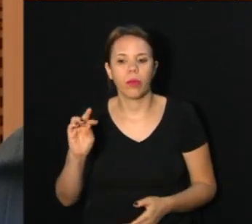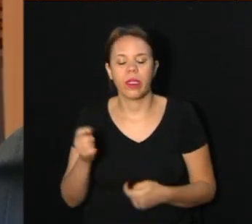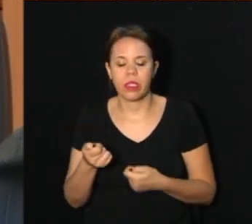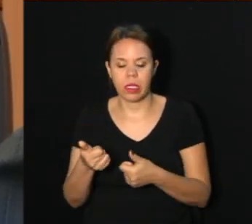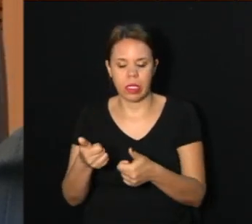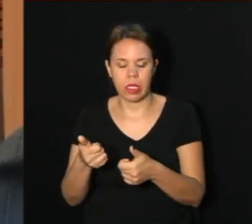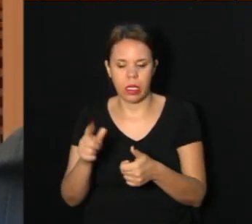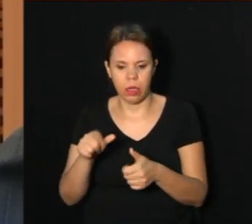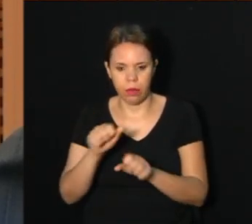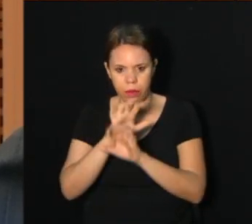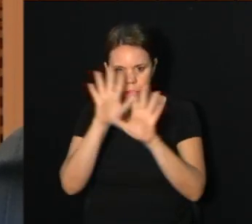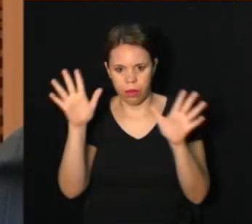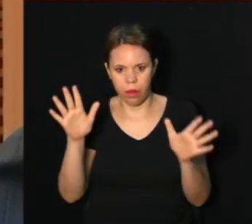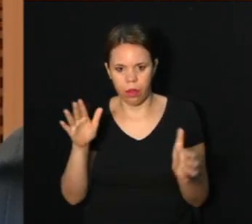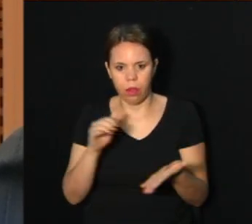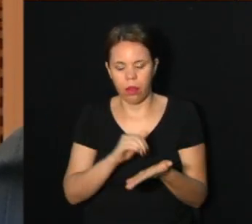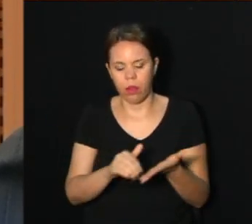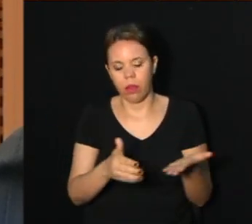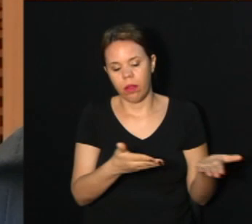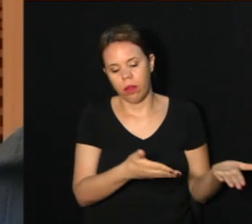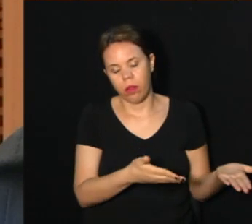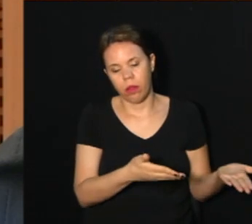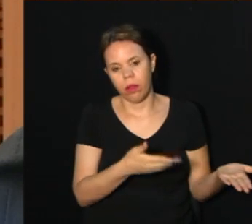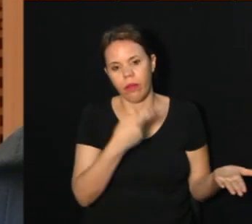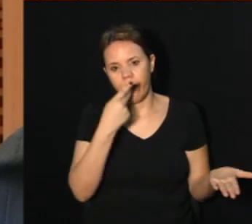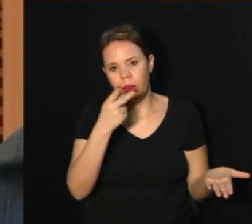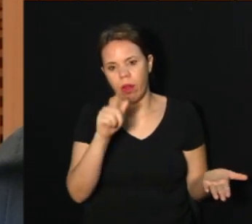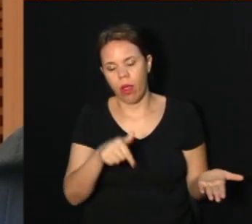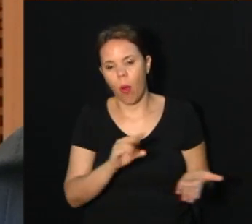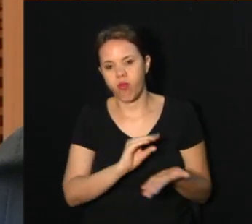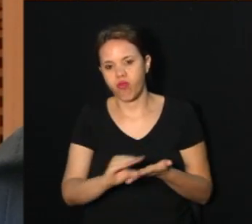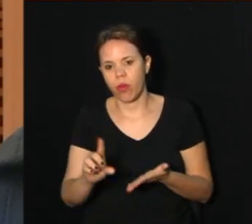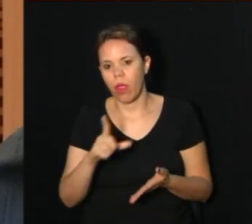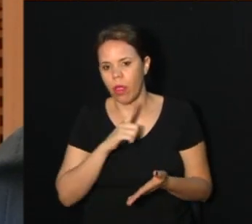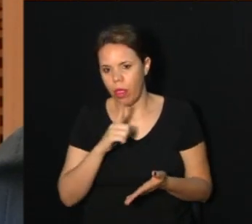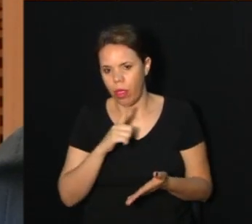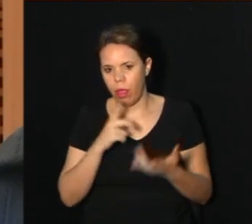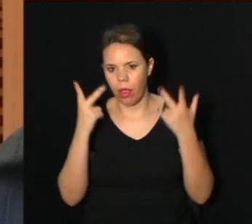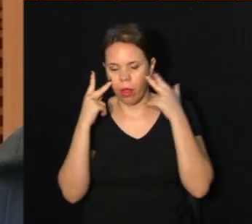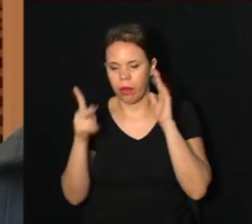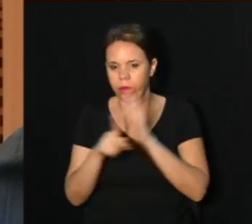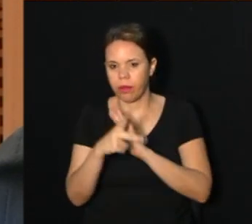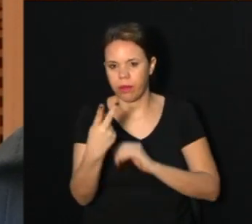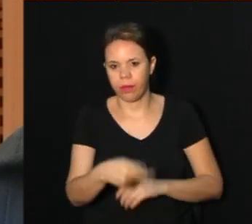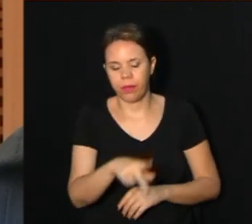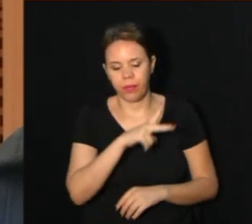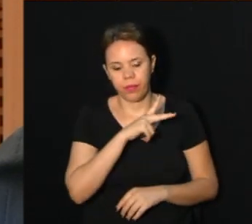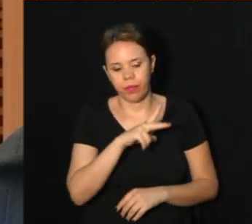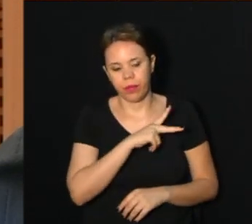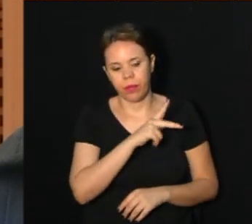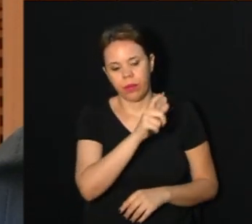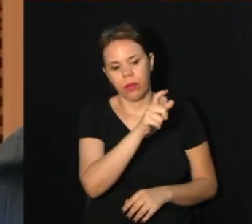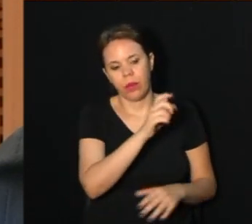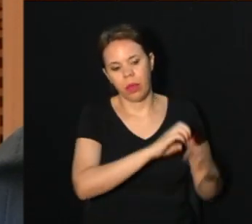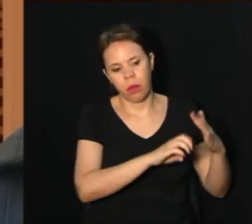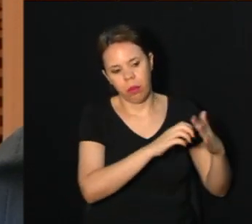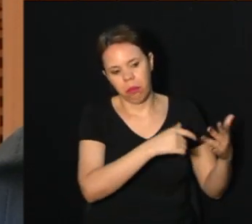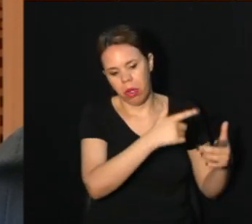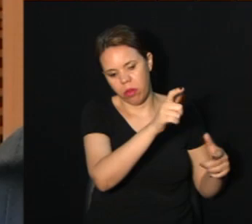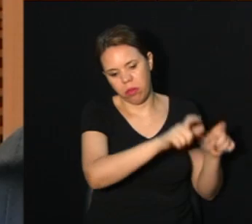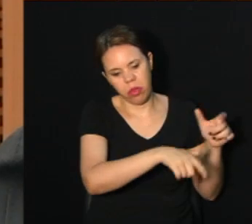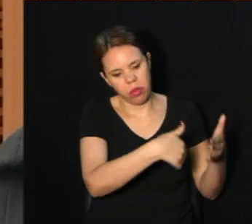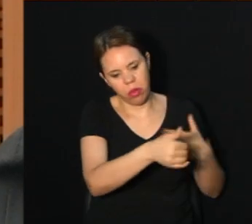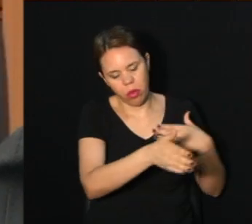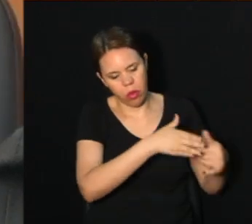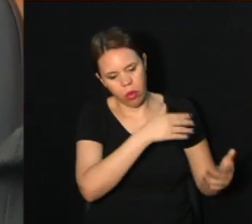bem esclarecido pelo senhor secretário, essa verba ela tem natureza privada, ela é paga pela parte perdedora, e,